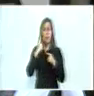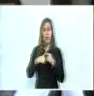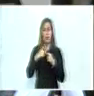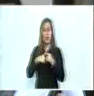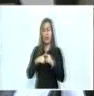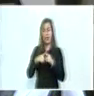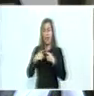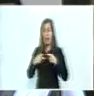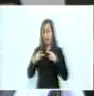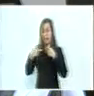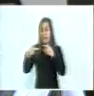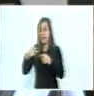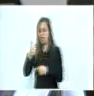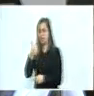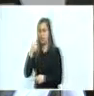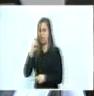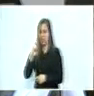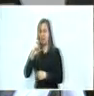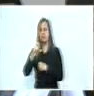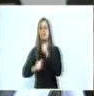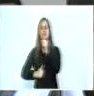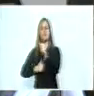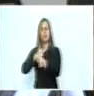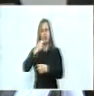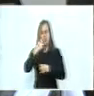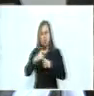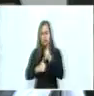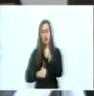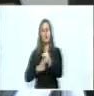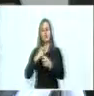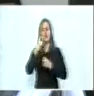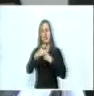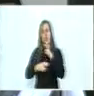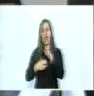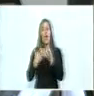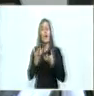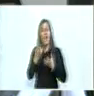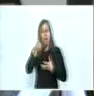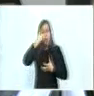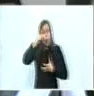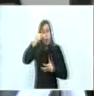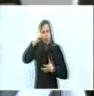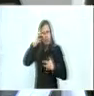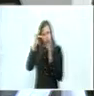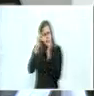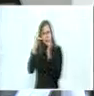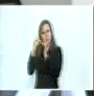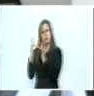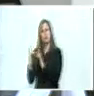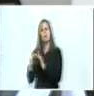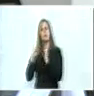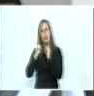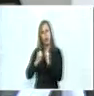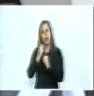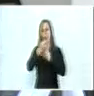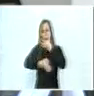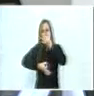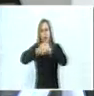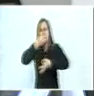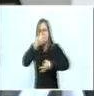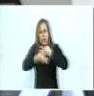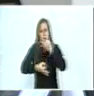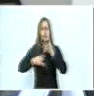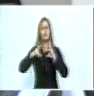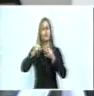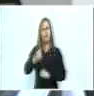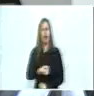visita tradicional de 15 em 15 dias. Querem ter contato diário com os filhos, poder opinar sobre os fatos